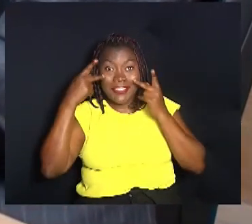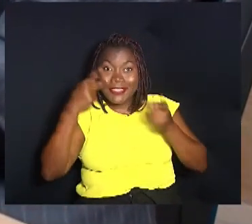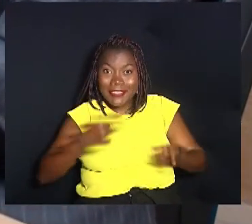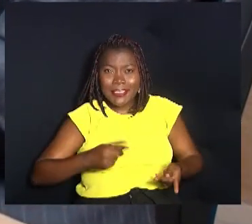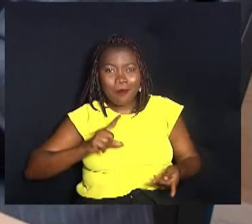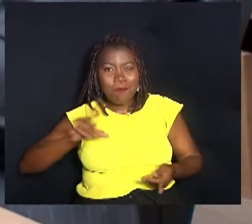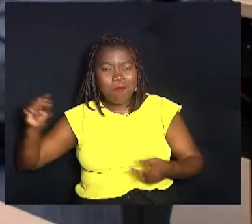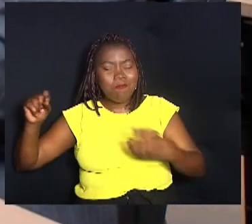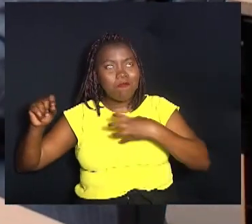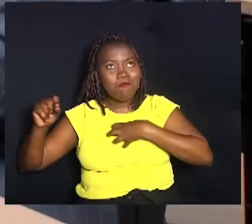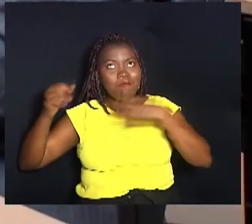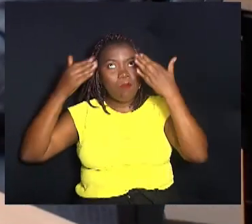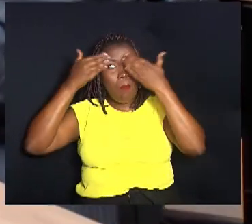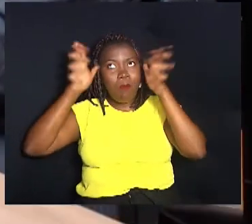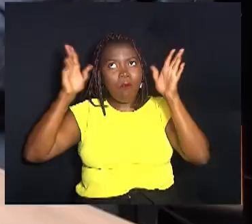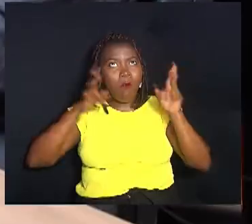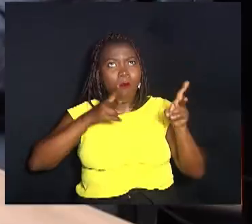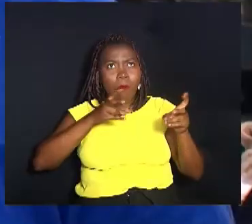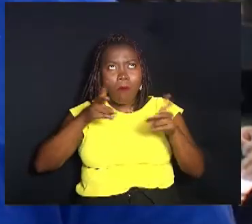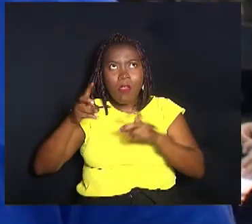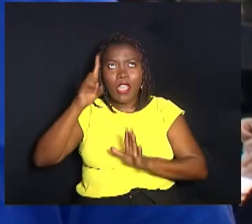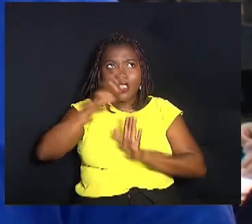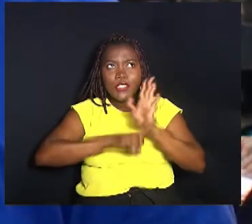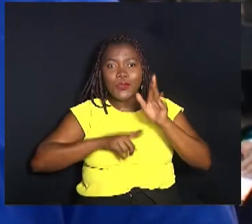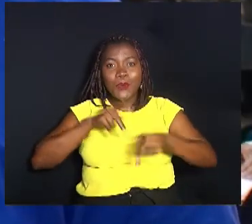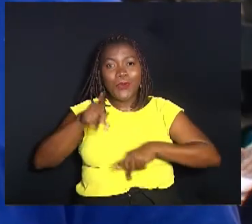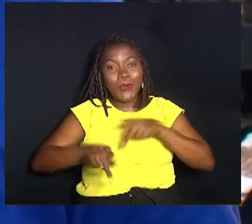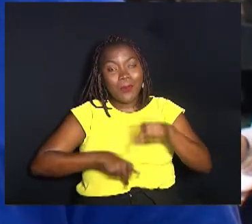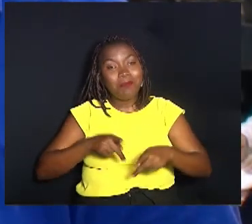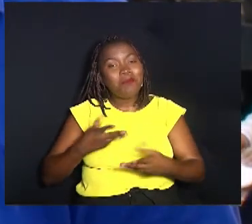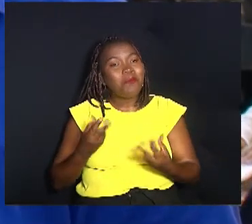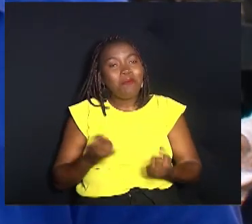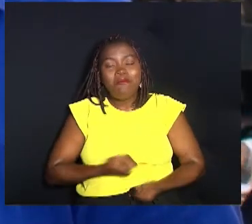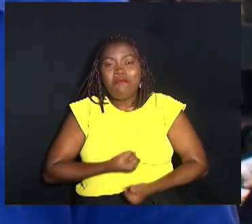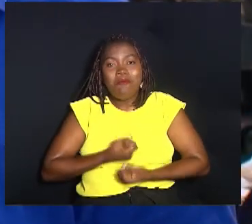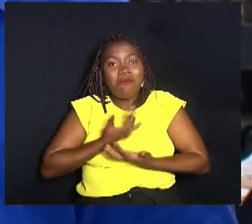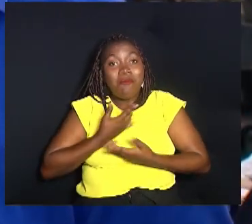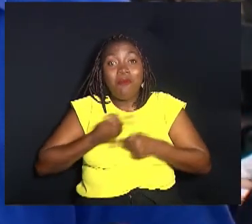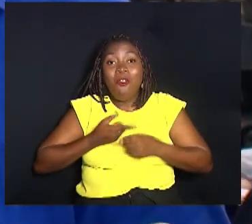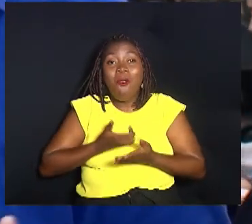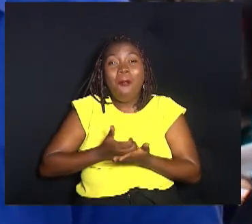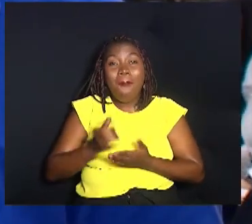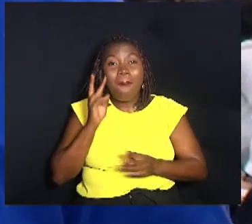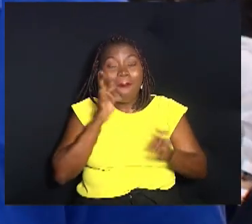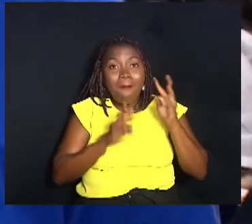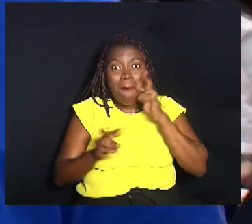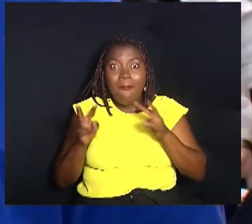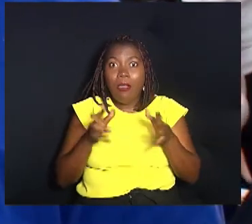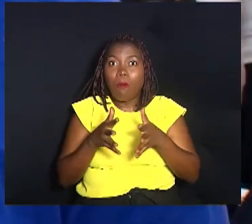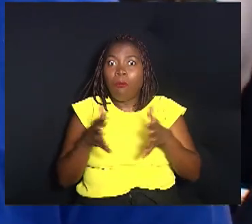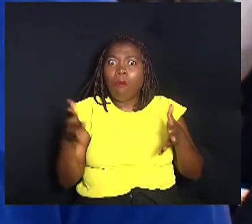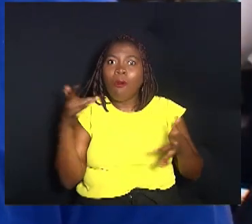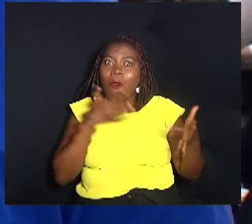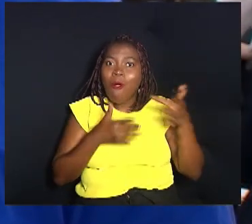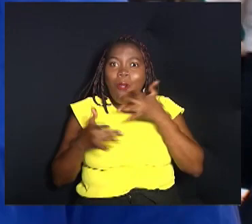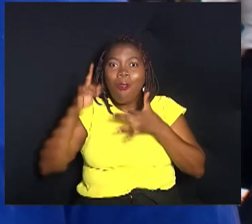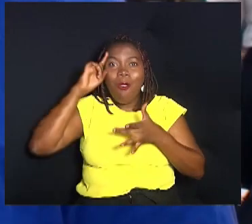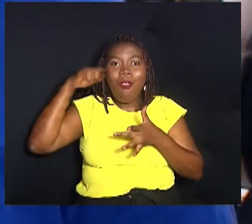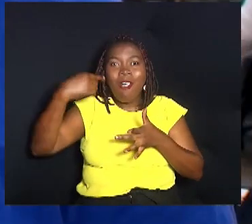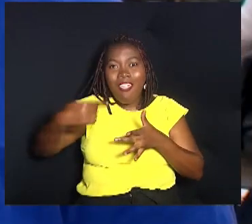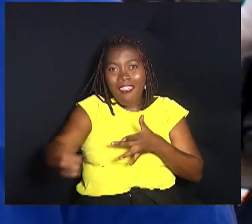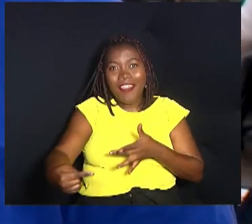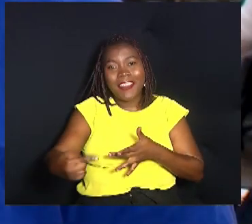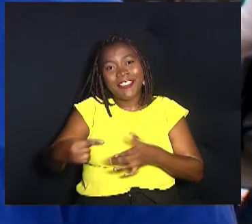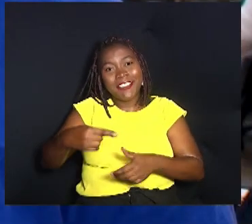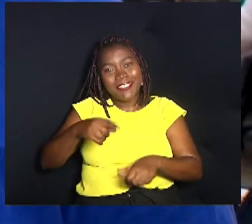percepção ampliada sobre o direito público. Muito inspirador, porque aí você começa a ver quão grandioso, quão gostoso é o dia a dia da